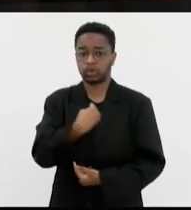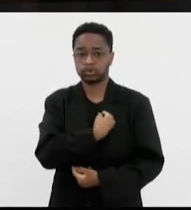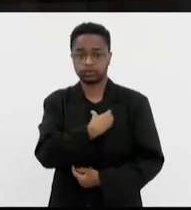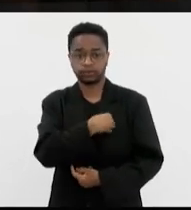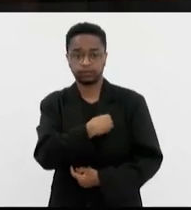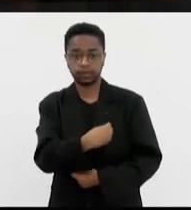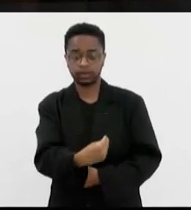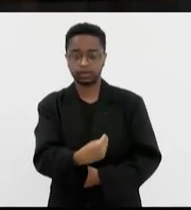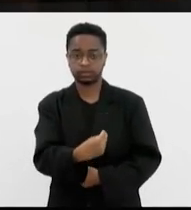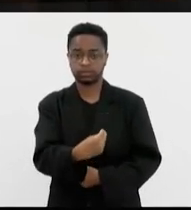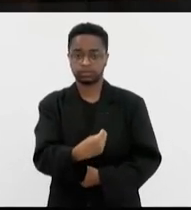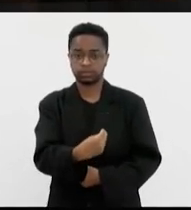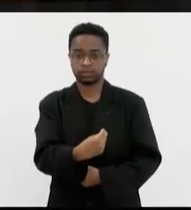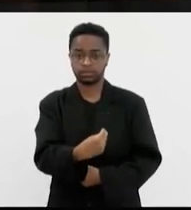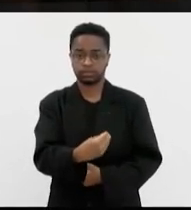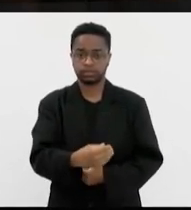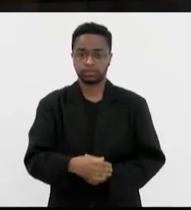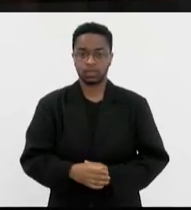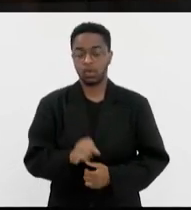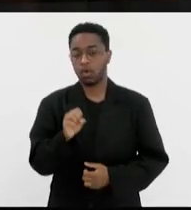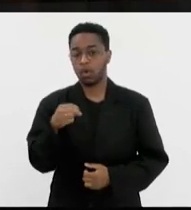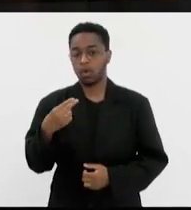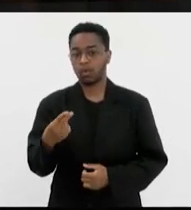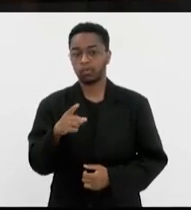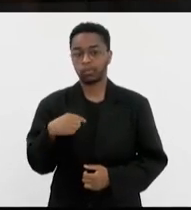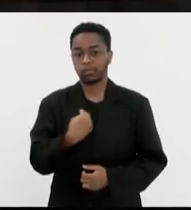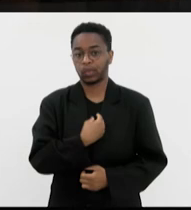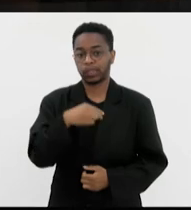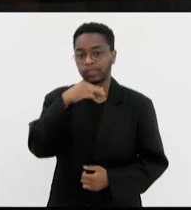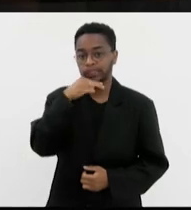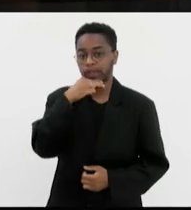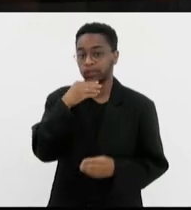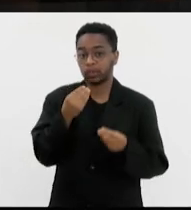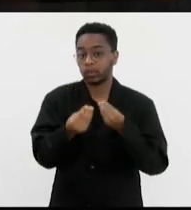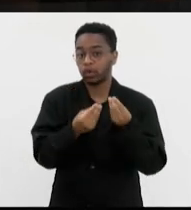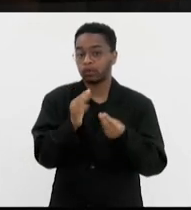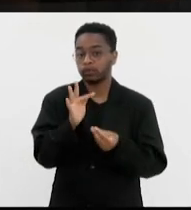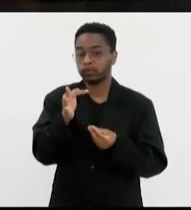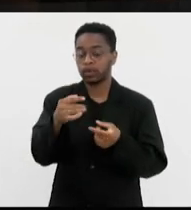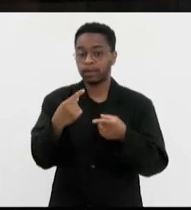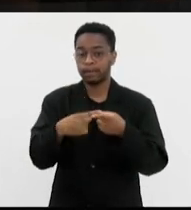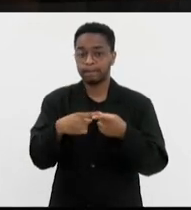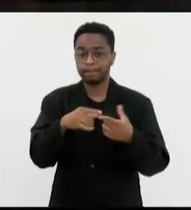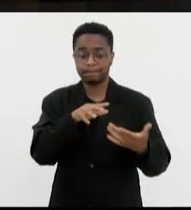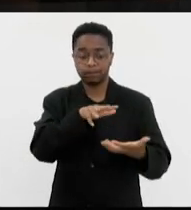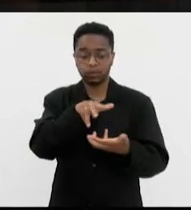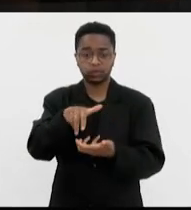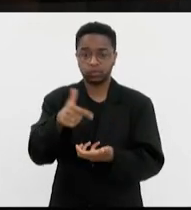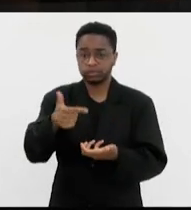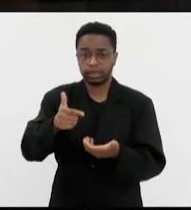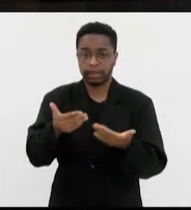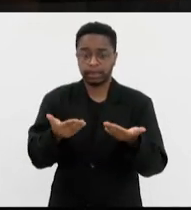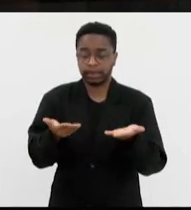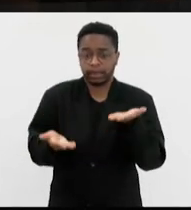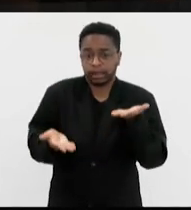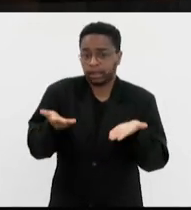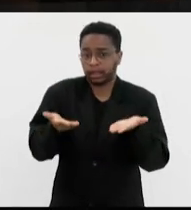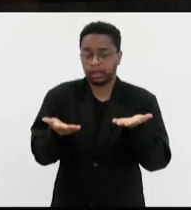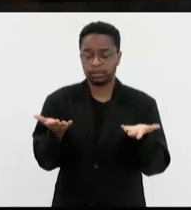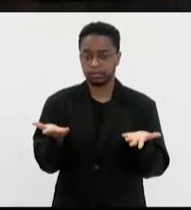filhos ou dos nossos netos? Um mundo totalmente desequilibrado?